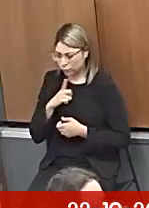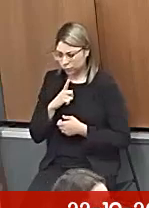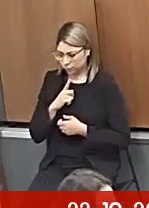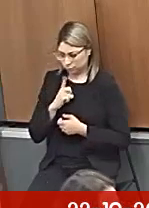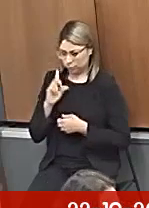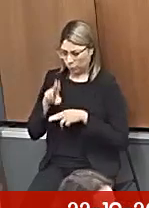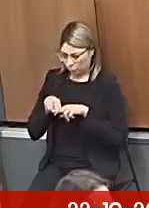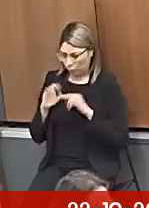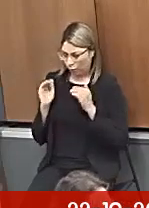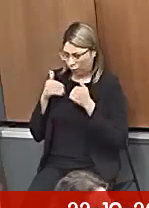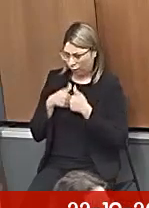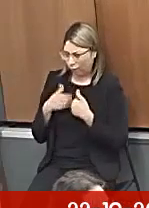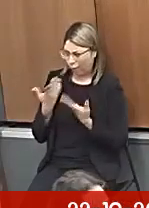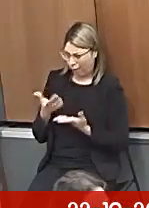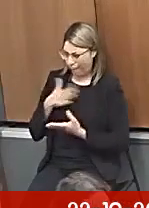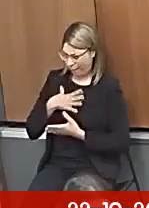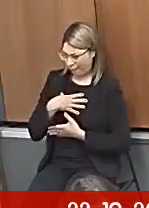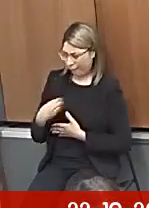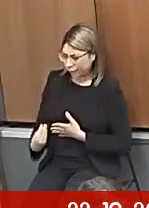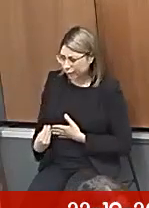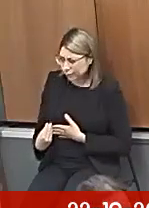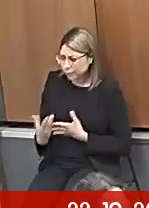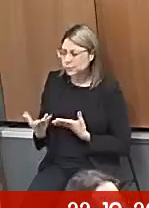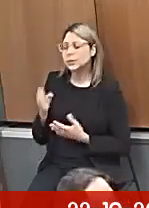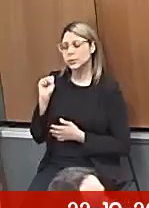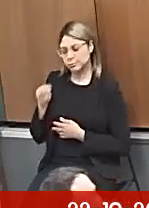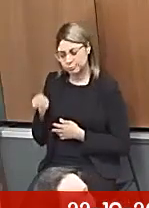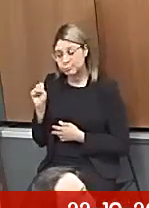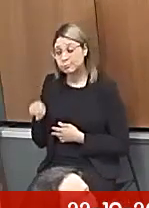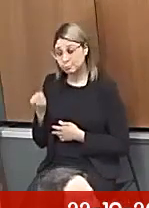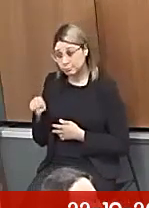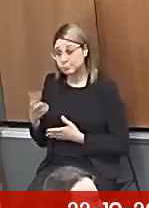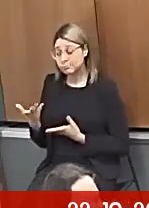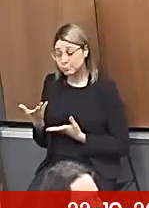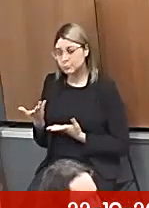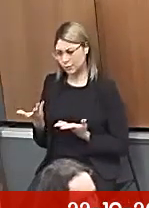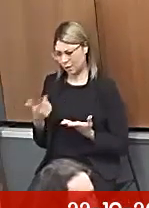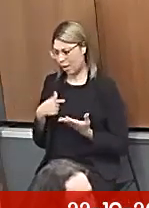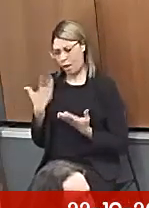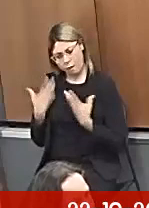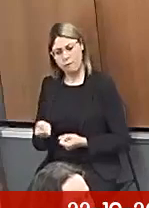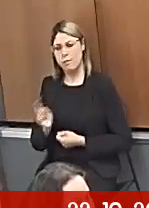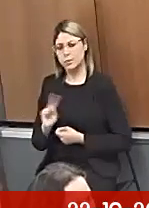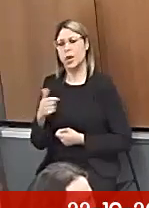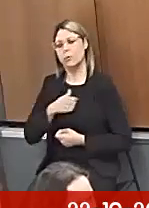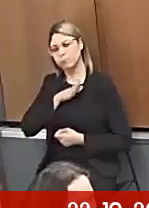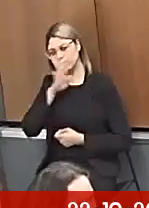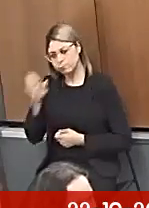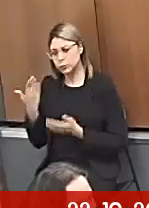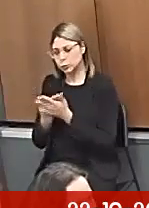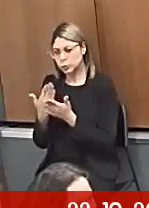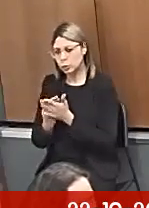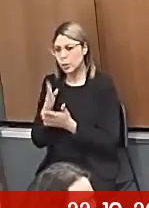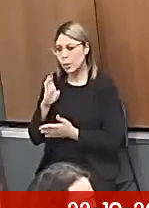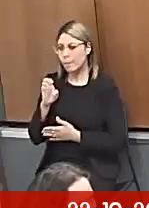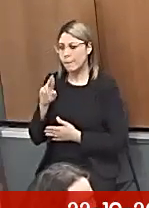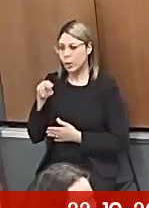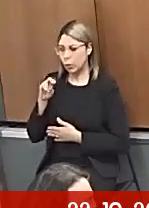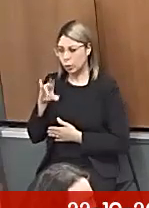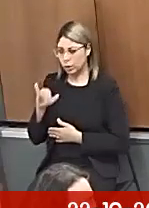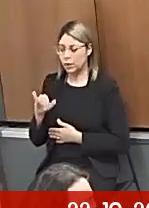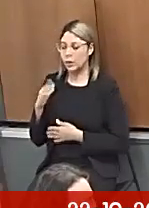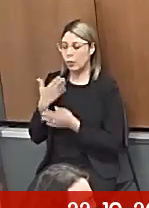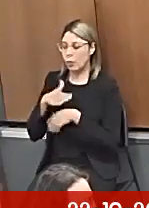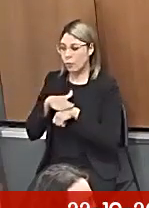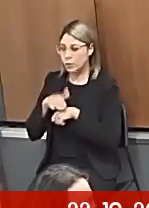espectro autista que foi barrado foi o meu filho? Foi. Eu falei, isso não vai ficar assim. Eu fui lá no Bernoulli, conversei com a Tânia,